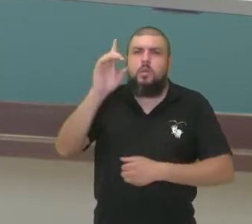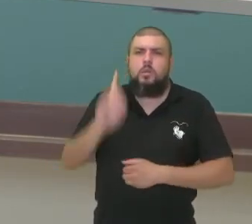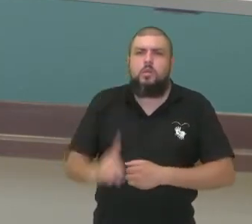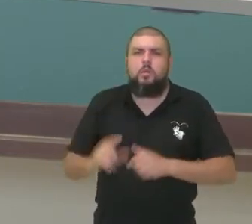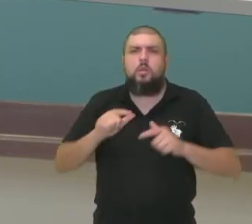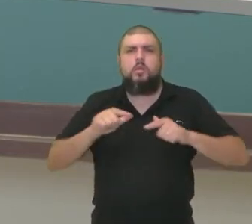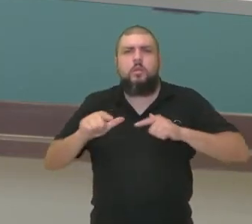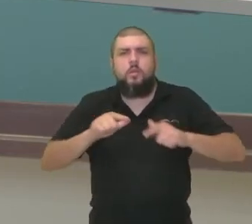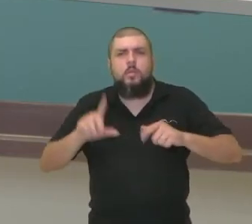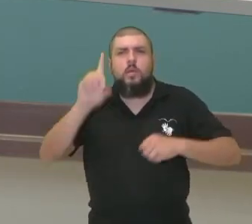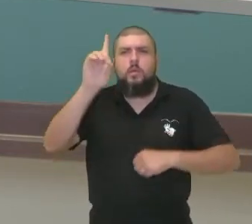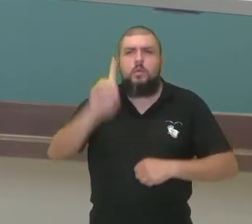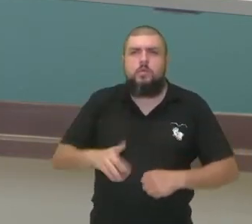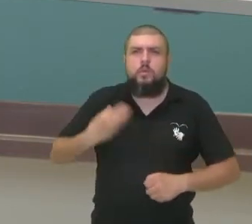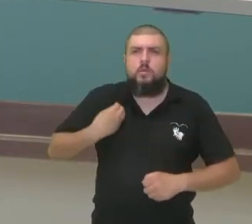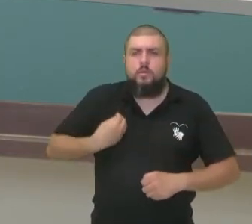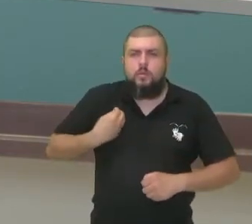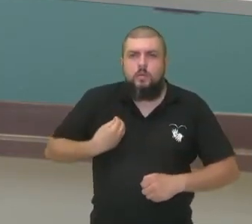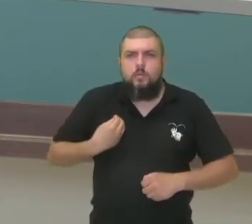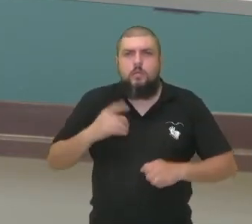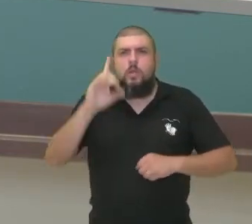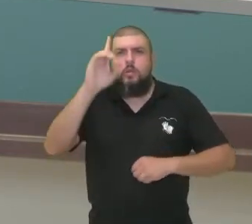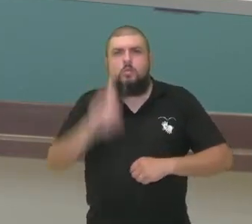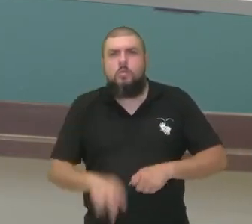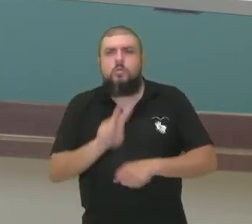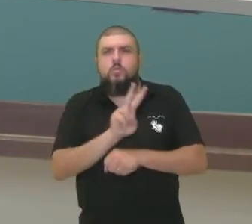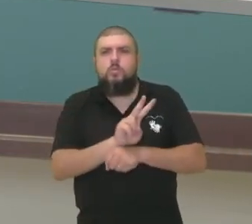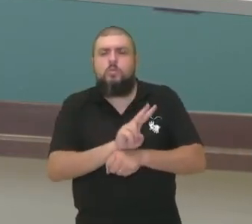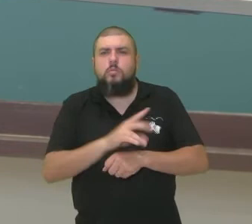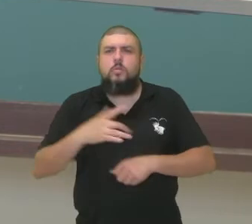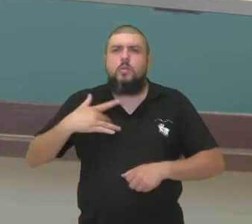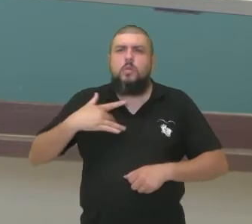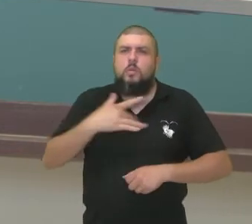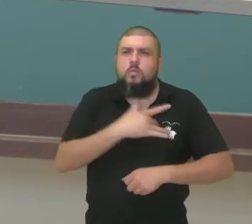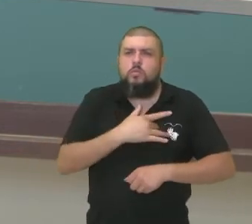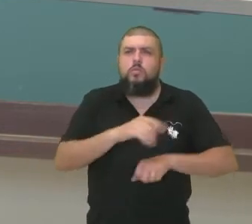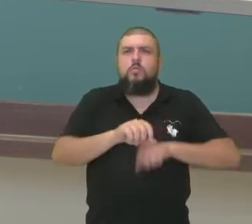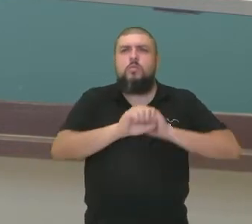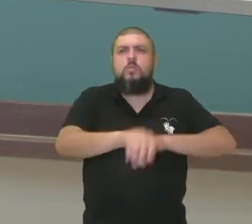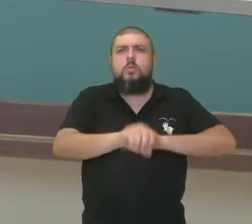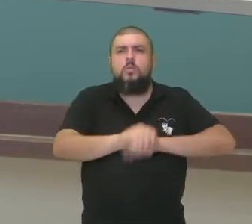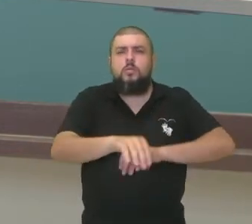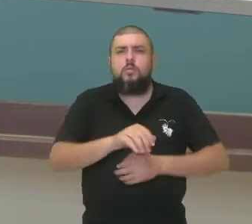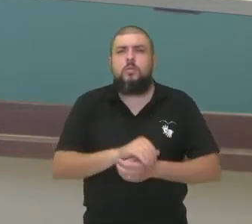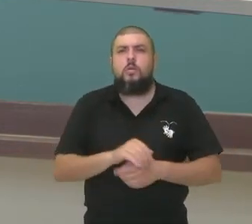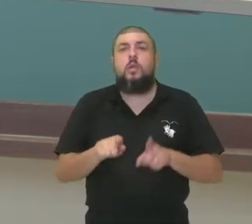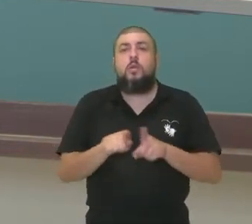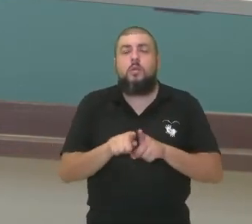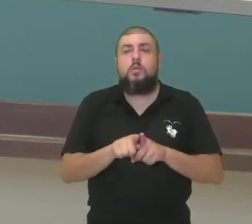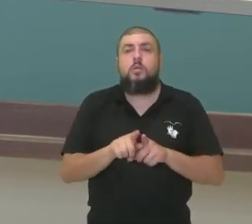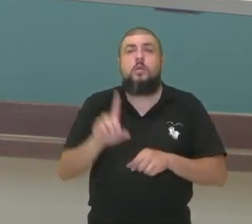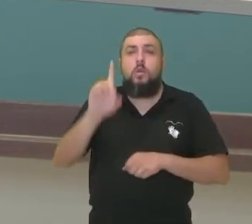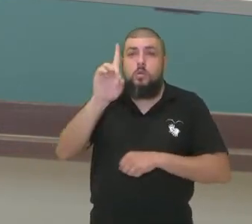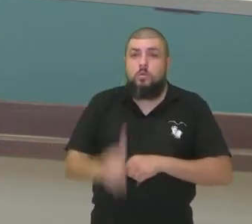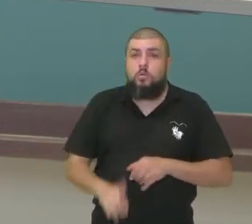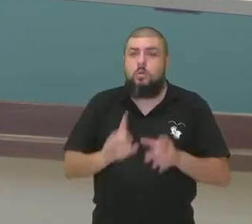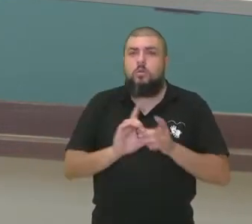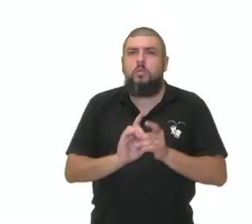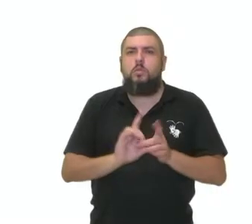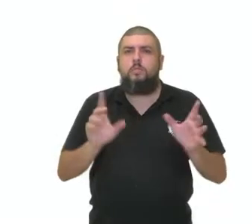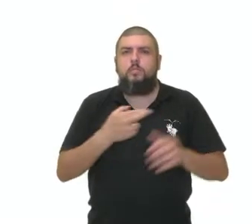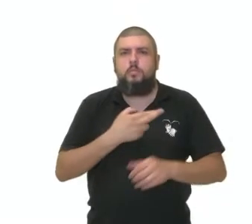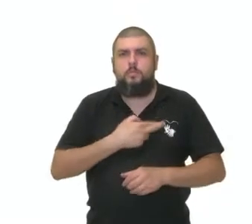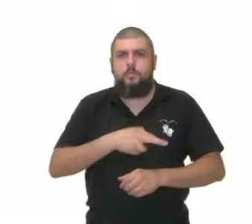saúde, direito à proteção, direito à educação, e entre esses direitos, o direito à liberdade religiosa. Então,